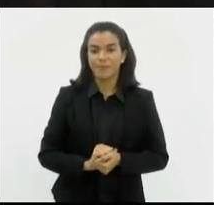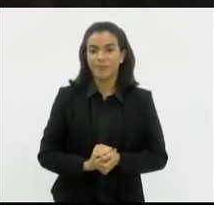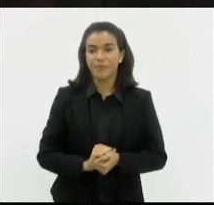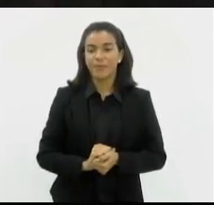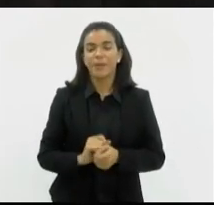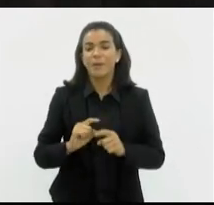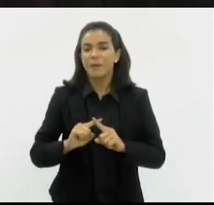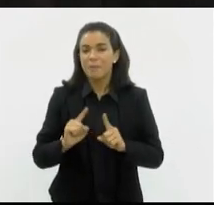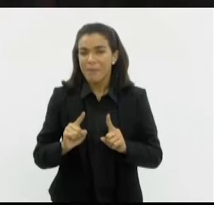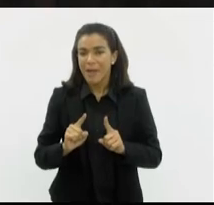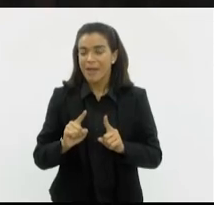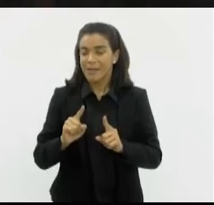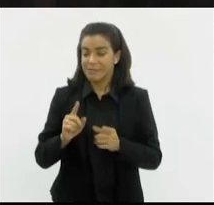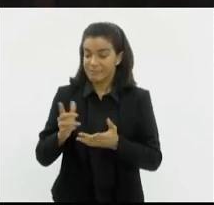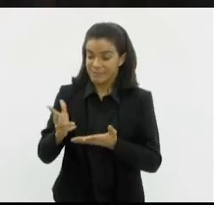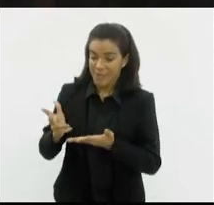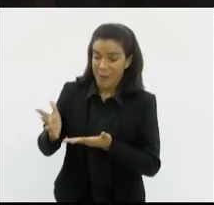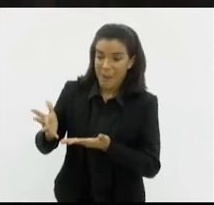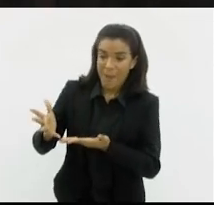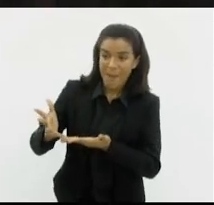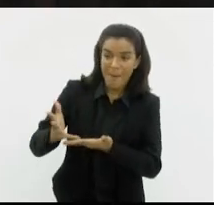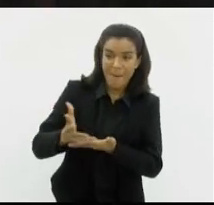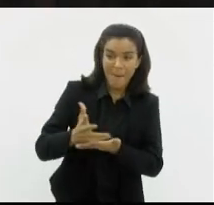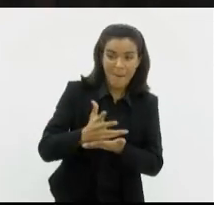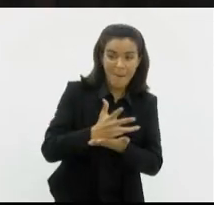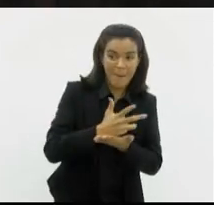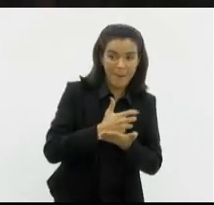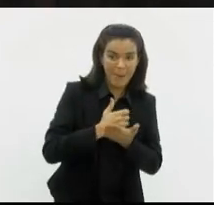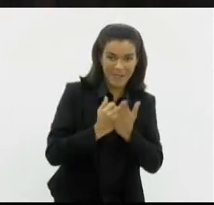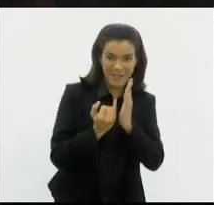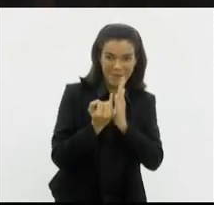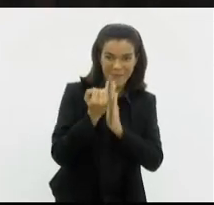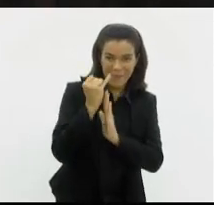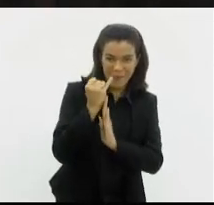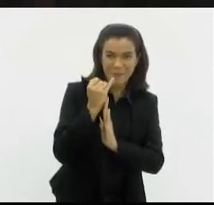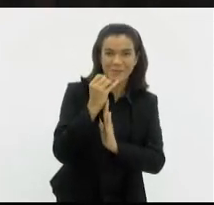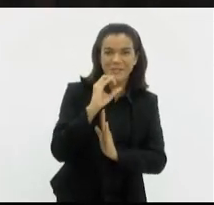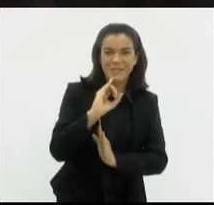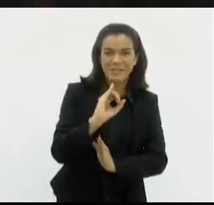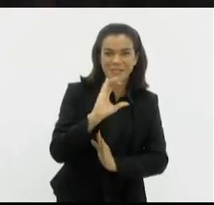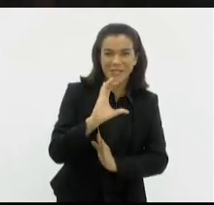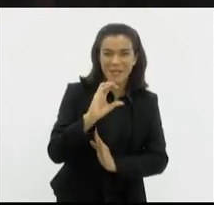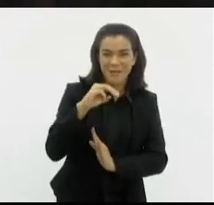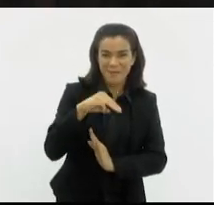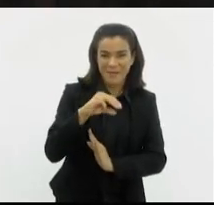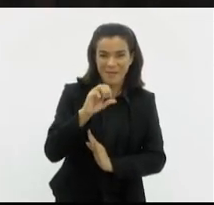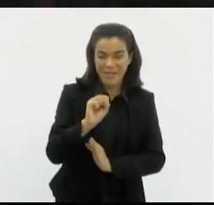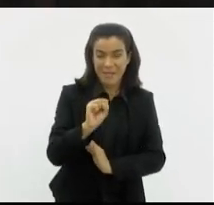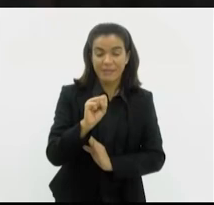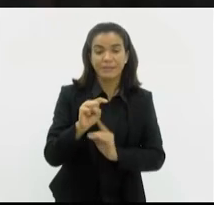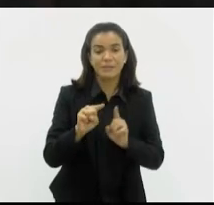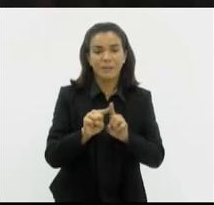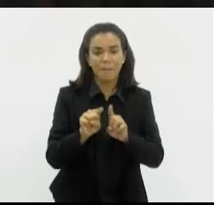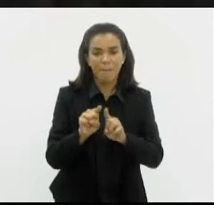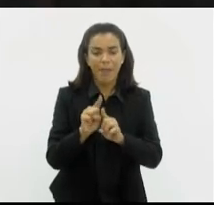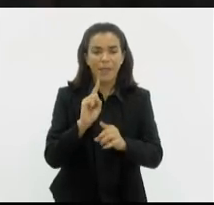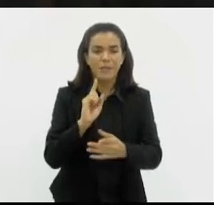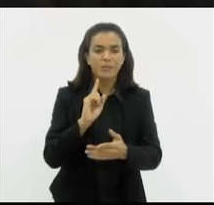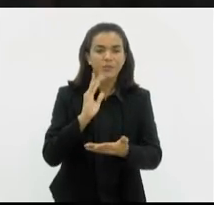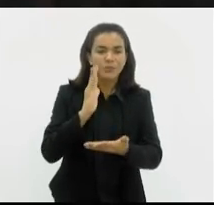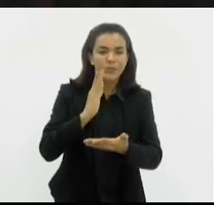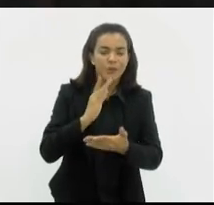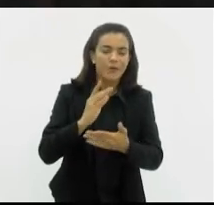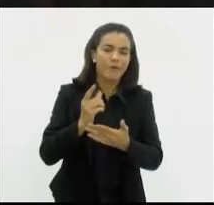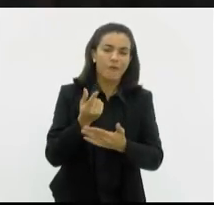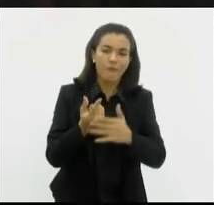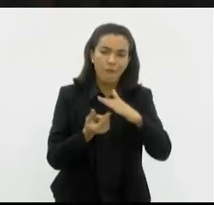Nós arrecadamos de ICMS, de Fundo Estadual de Combate à Pobreza e